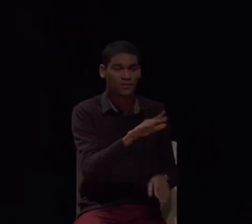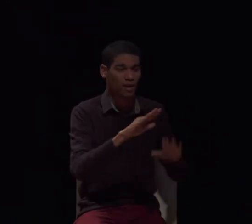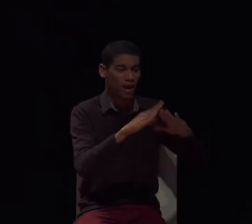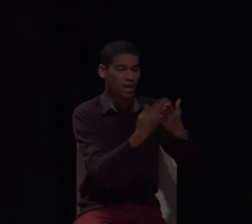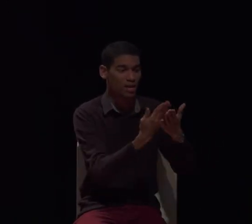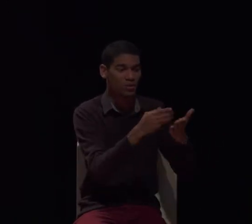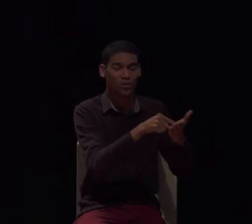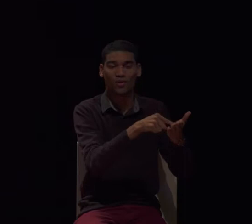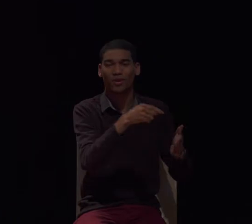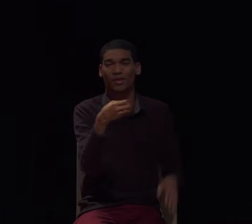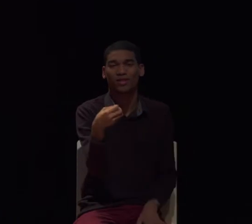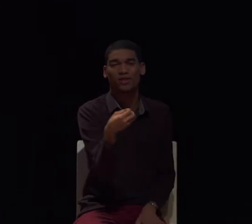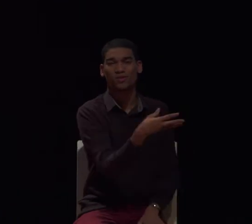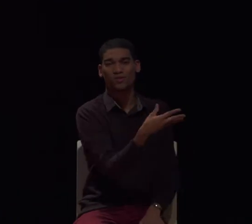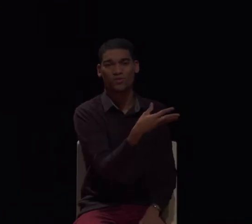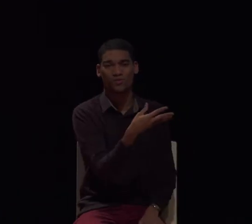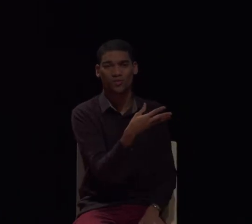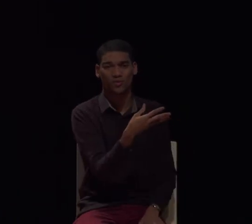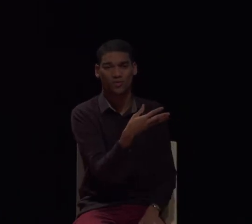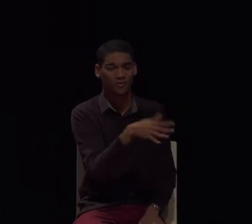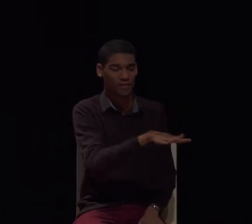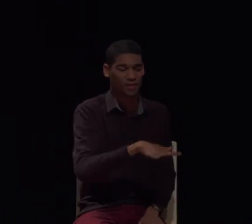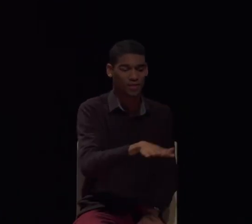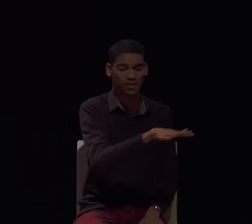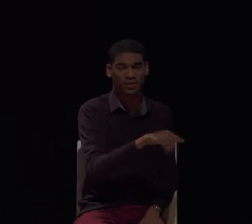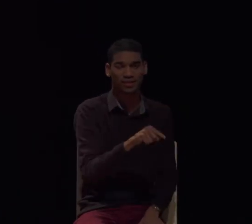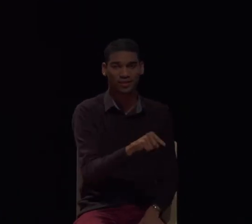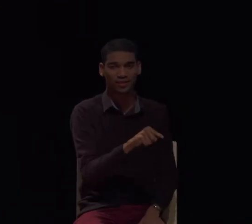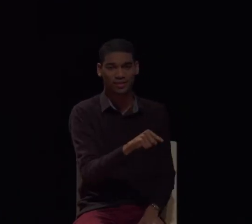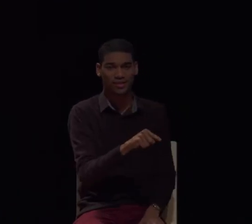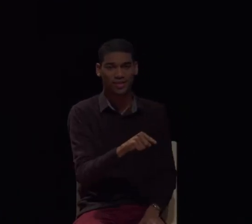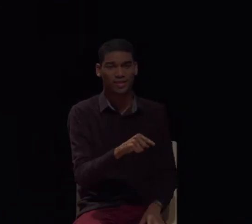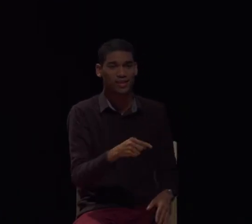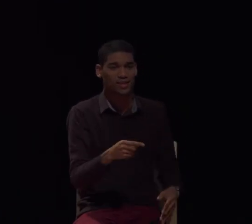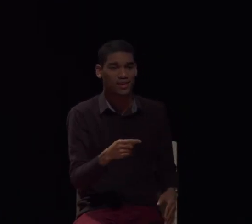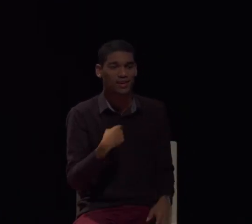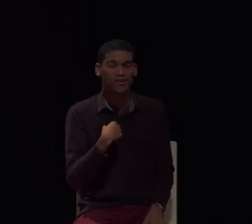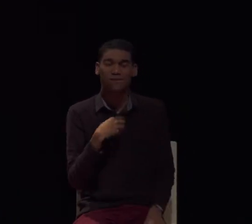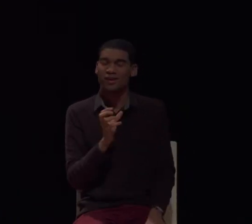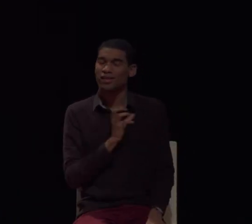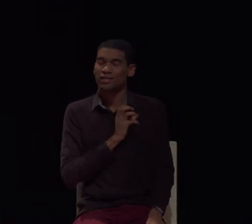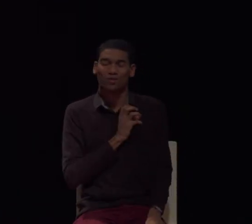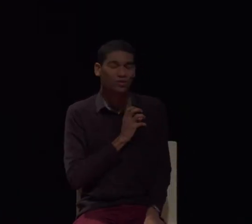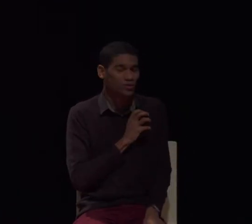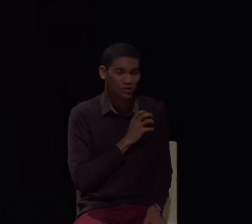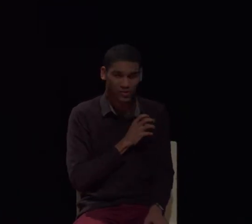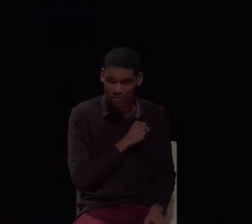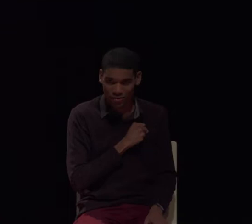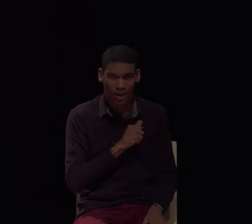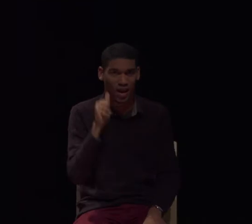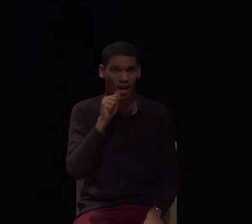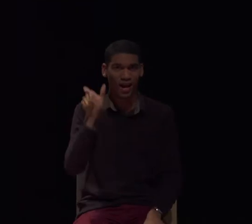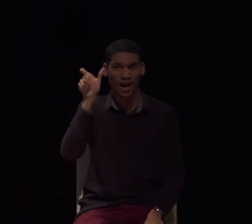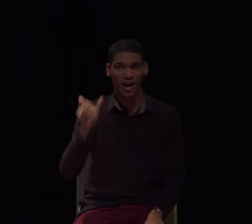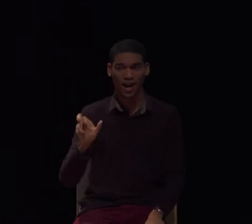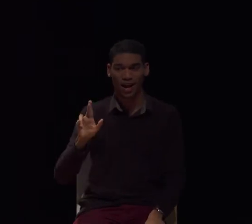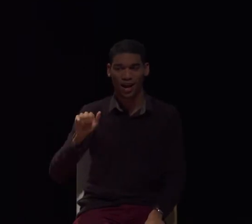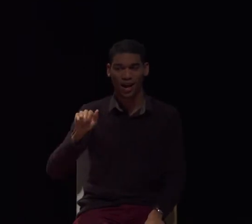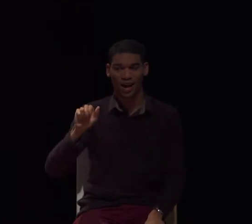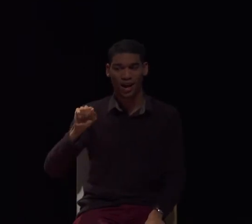inovadora nesse campo então é disso que se trata eu adorei a renata até adiantado pra mim é